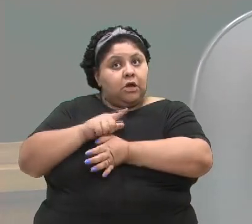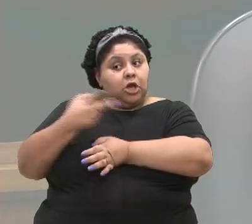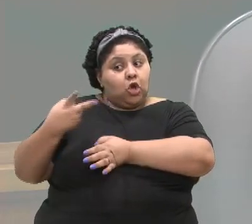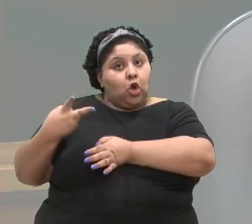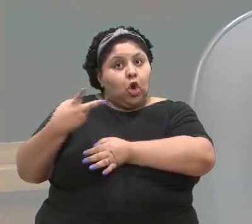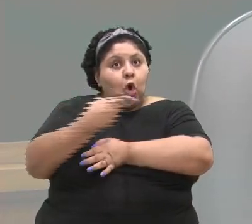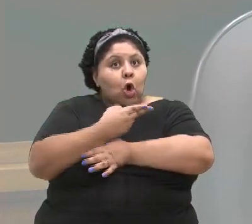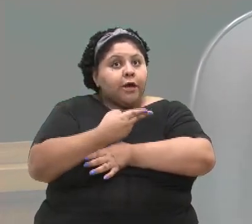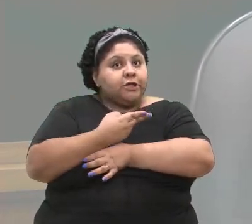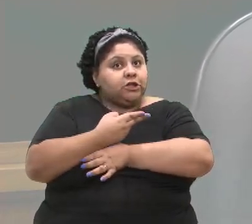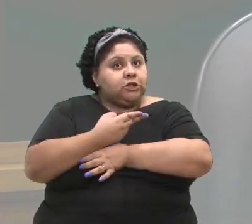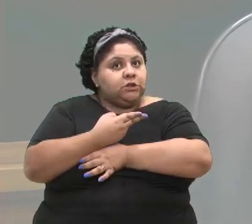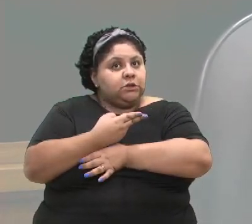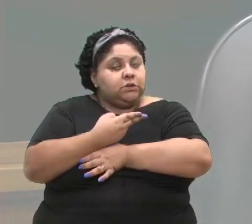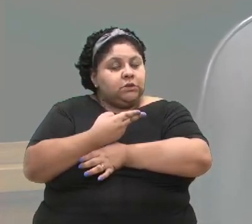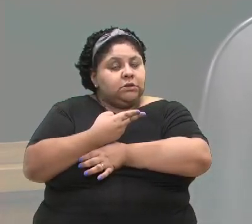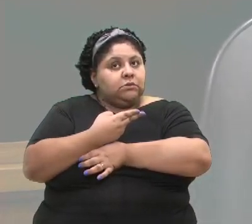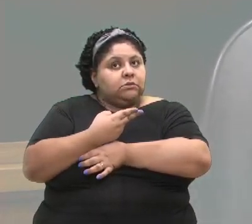né?